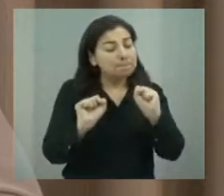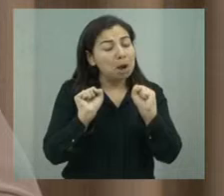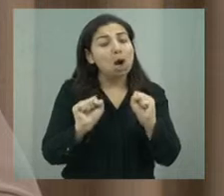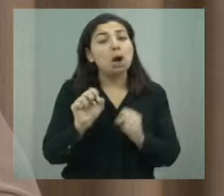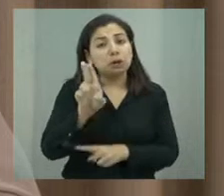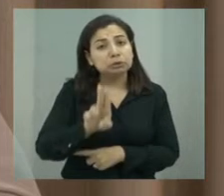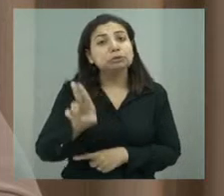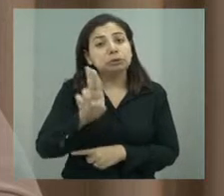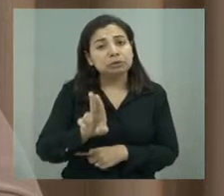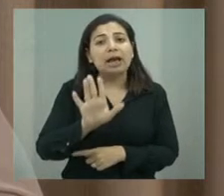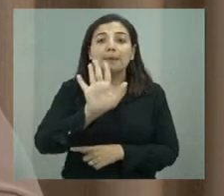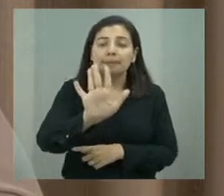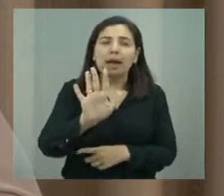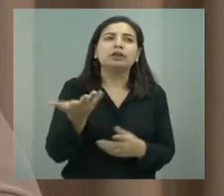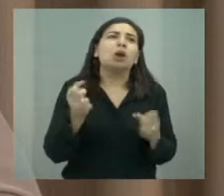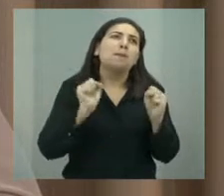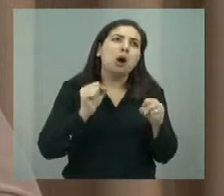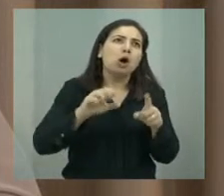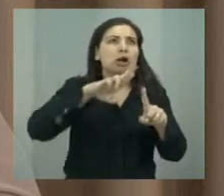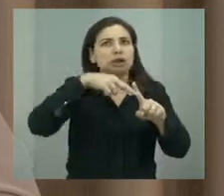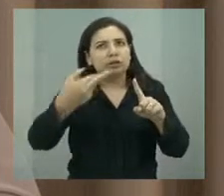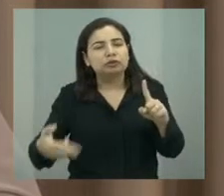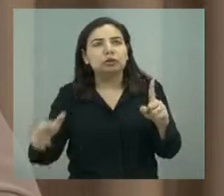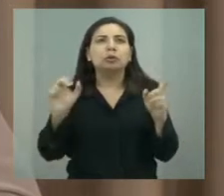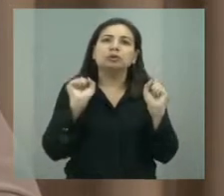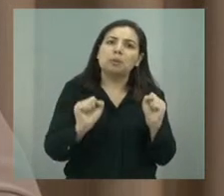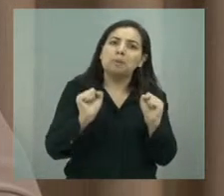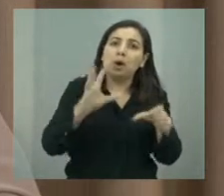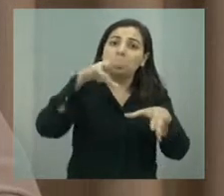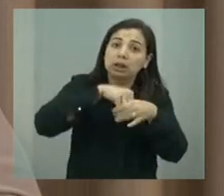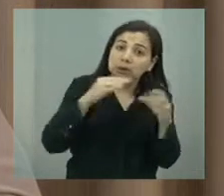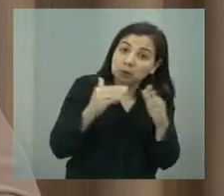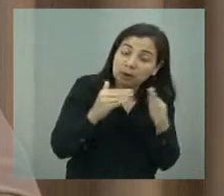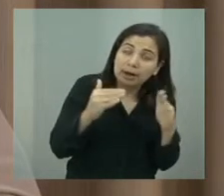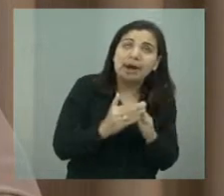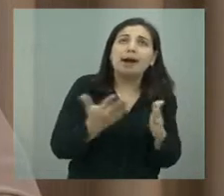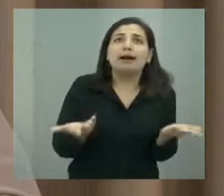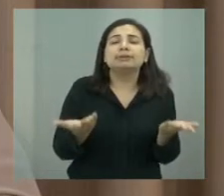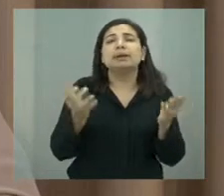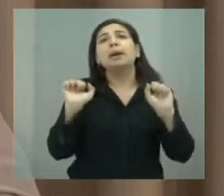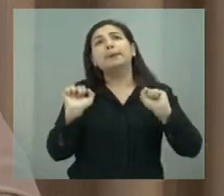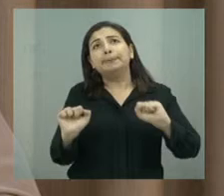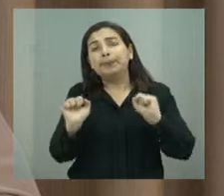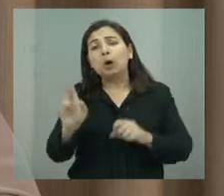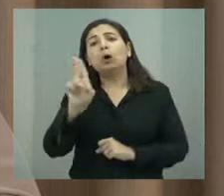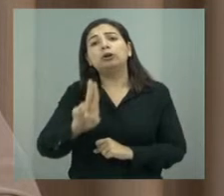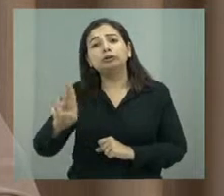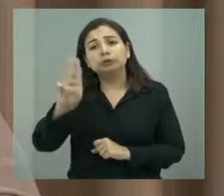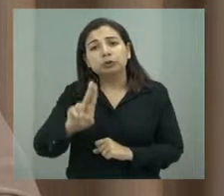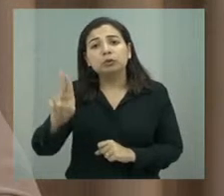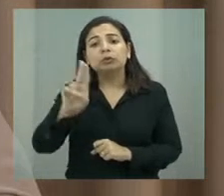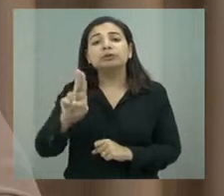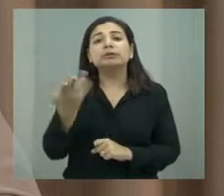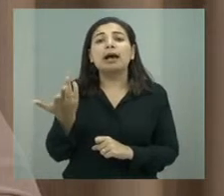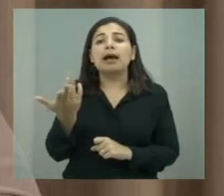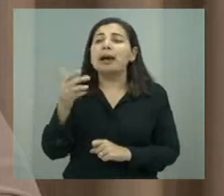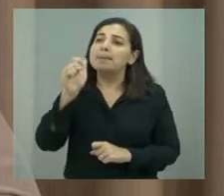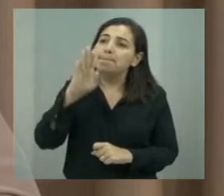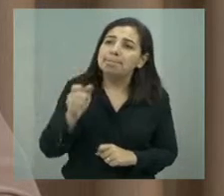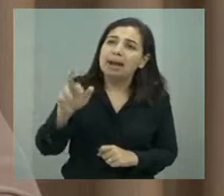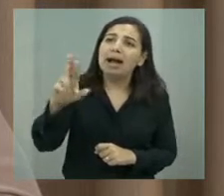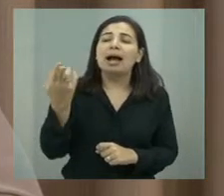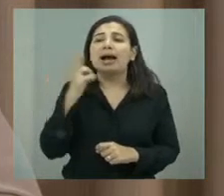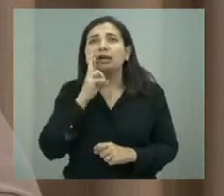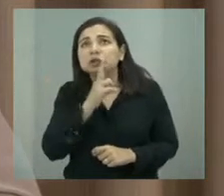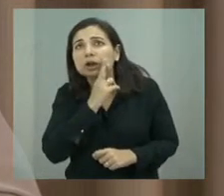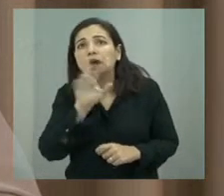eventos religiosos, eles podem ser usados dentro de casa, né, em ambientes privados que não têm acesso